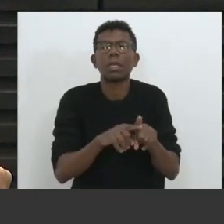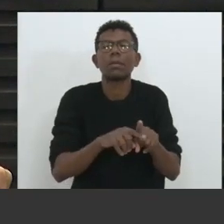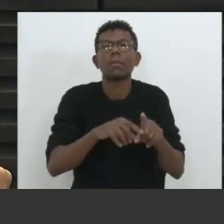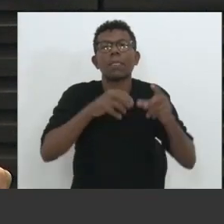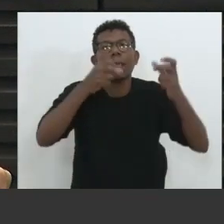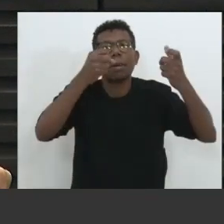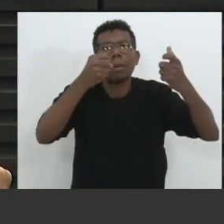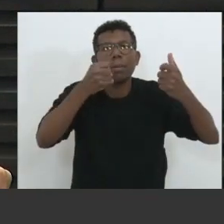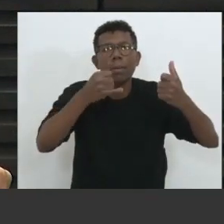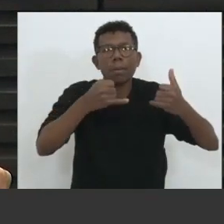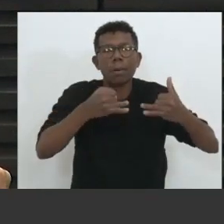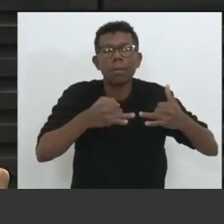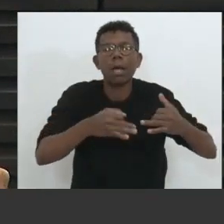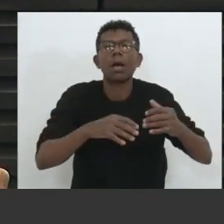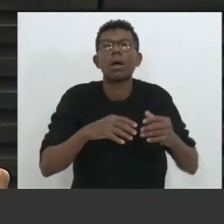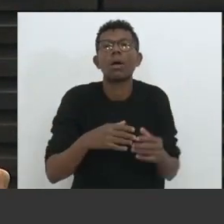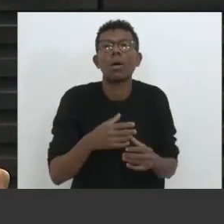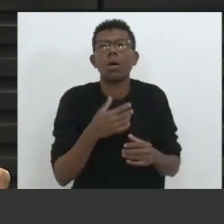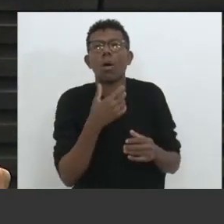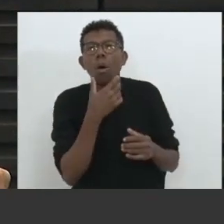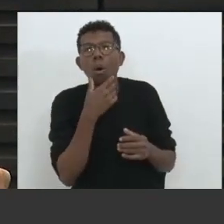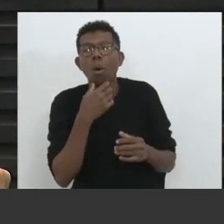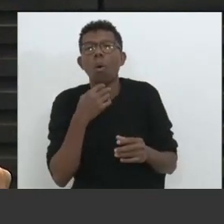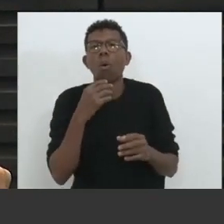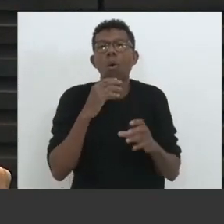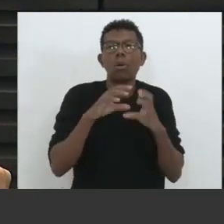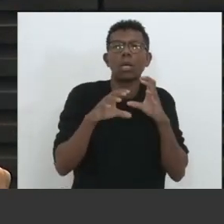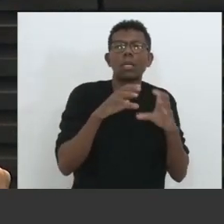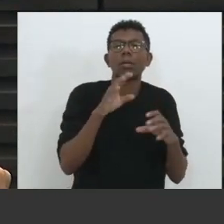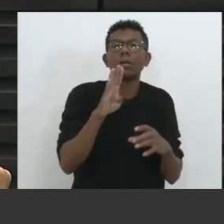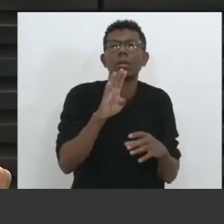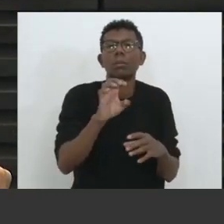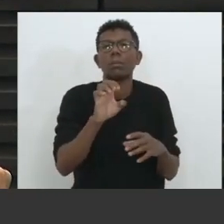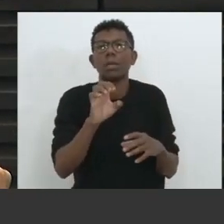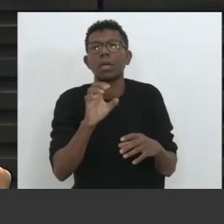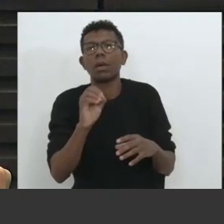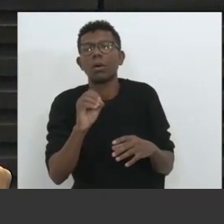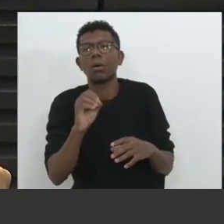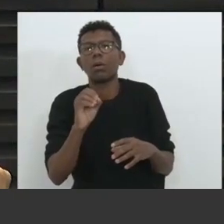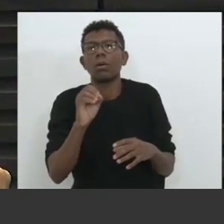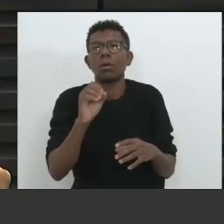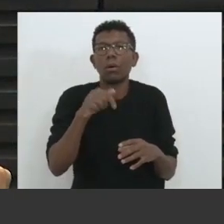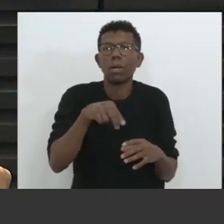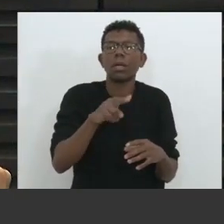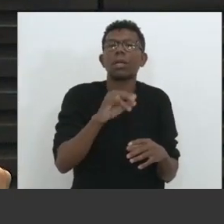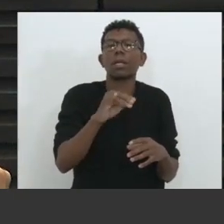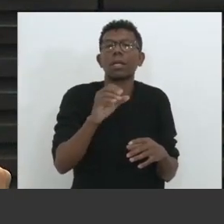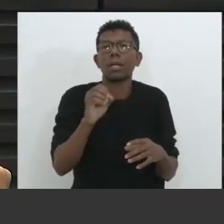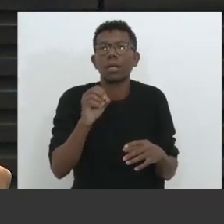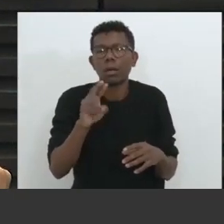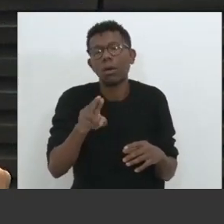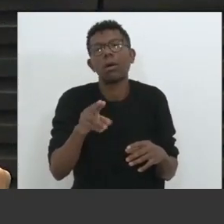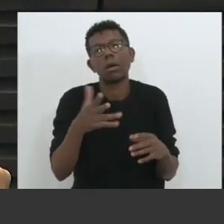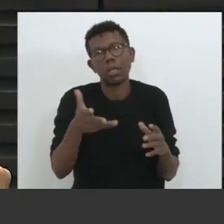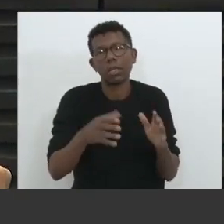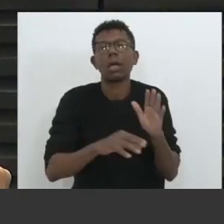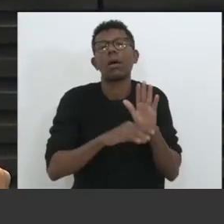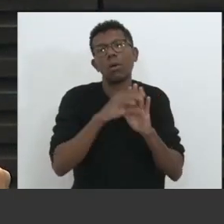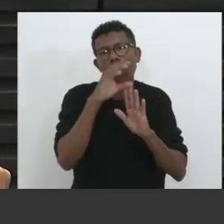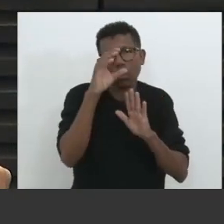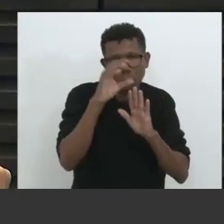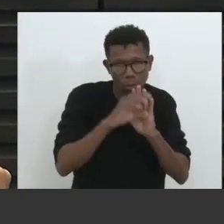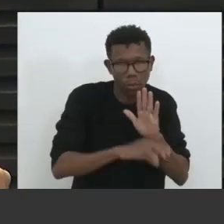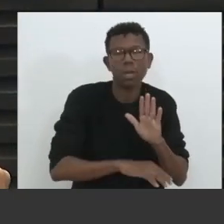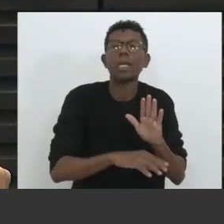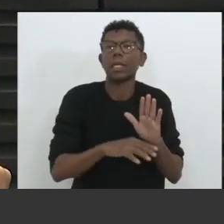história do cantor e compositor B kior por todo este vasto currículo de serviços prestados